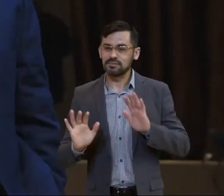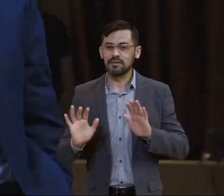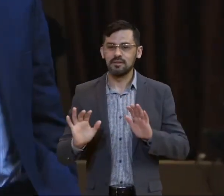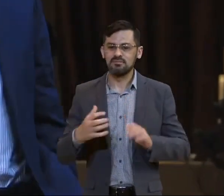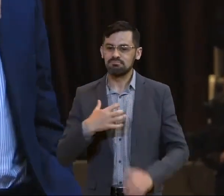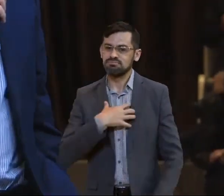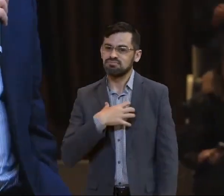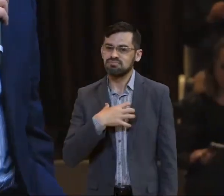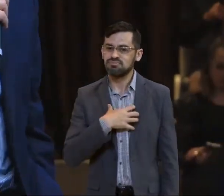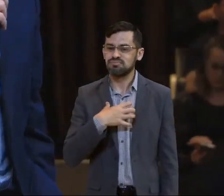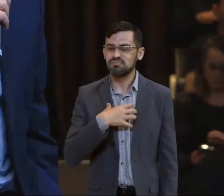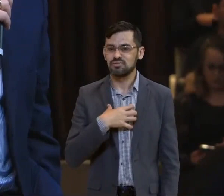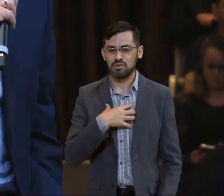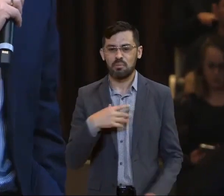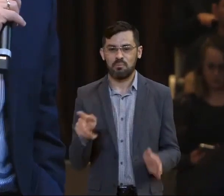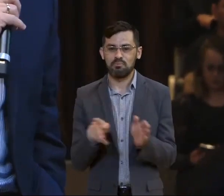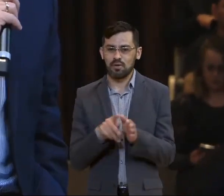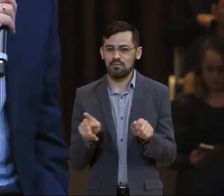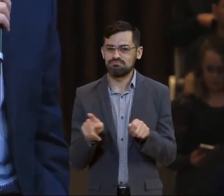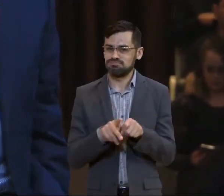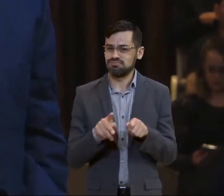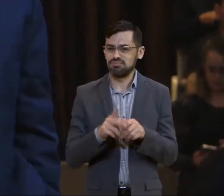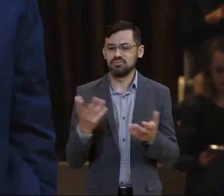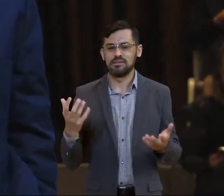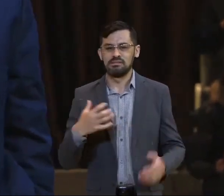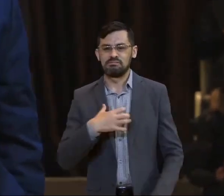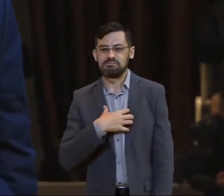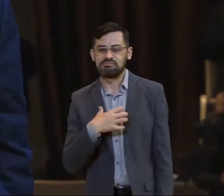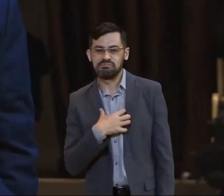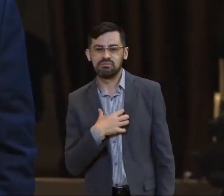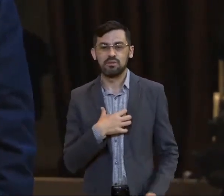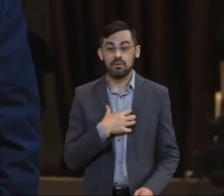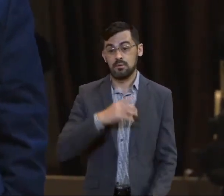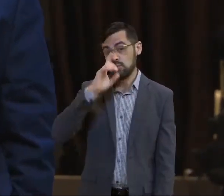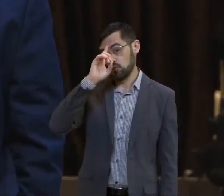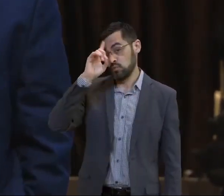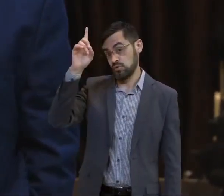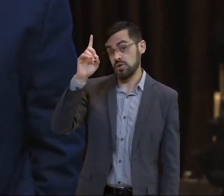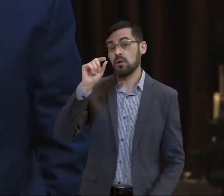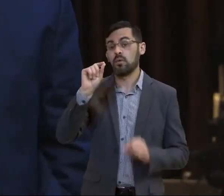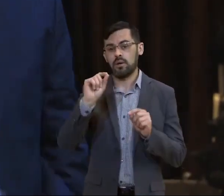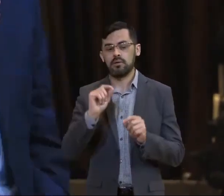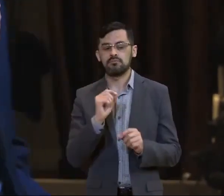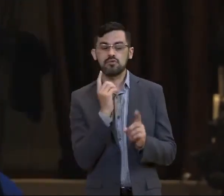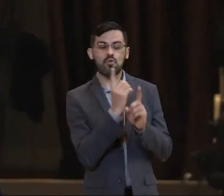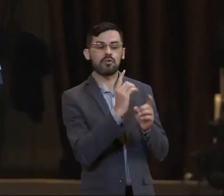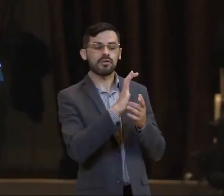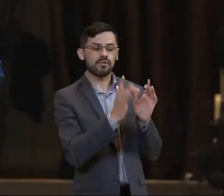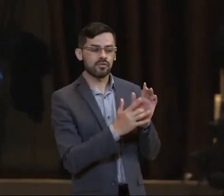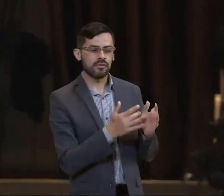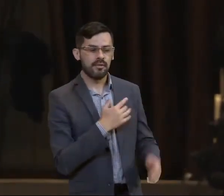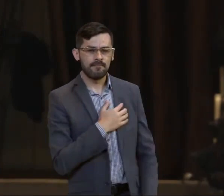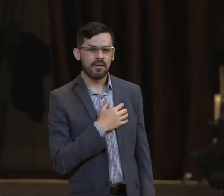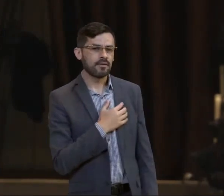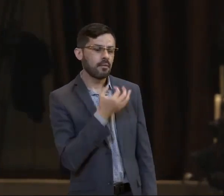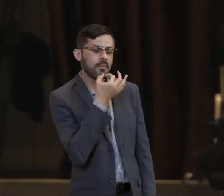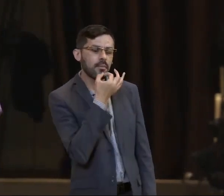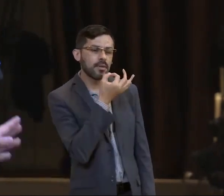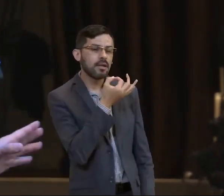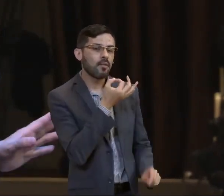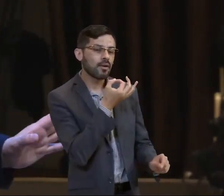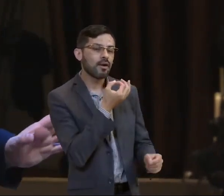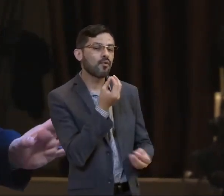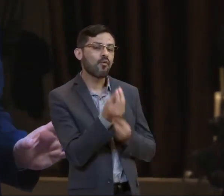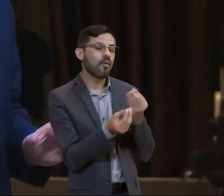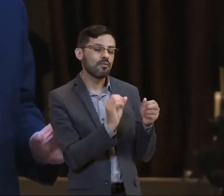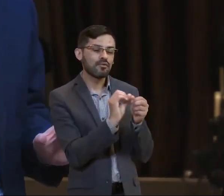Daquele jeito dele, extemporâneo, um dia ele chega para Jesus e fala assim: Jesus, deixa eu dar uma dica aqui de